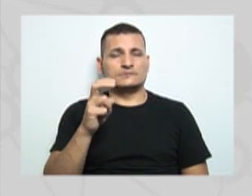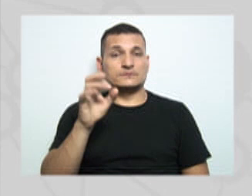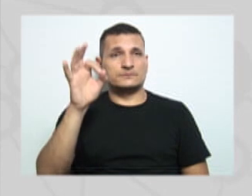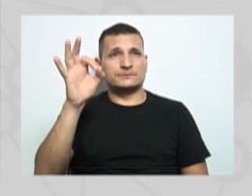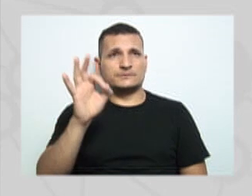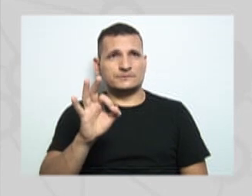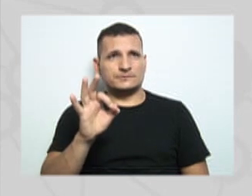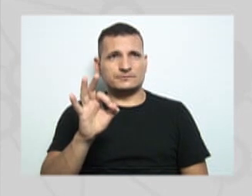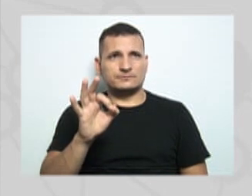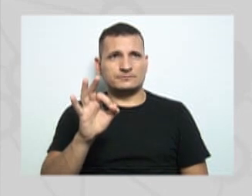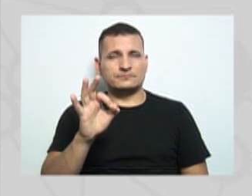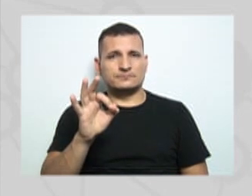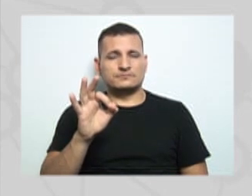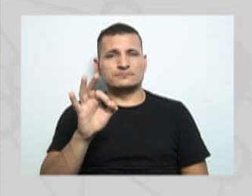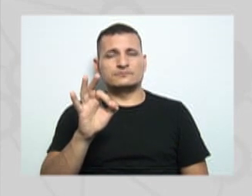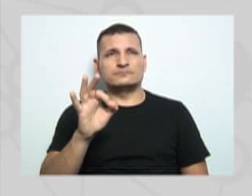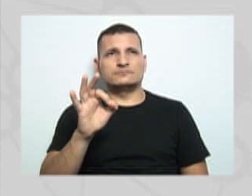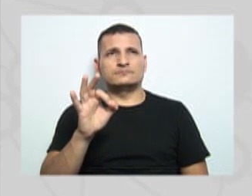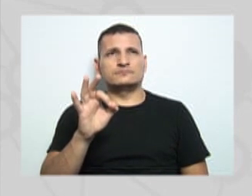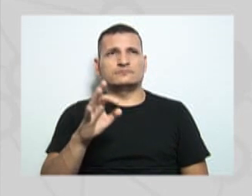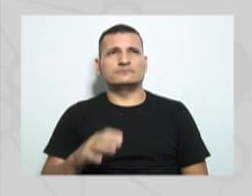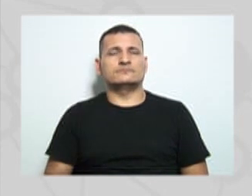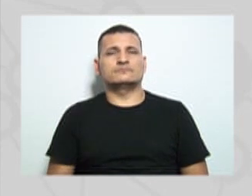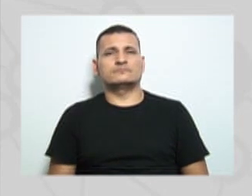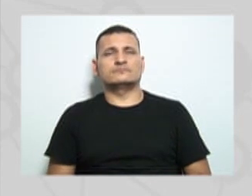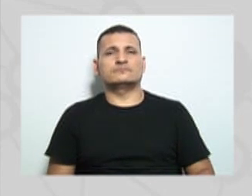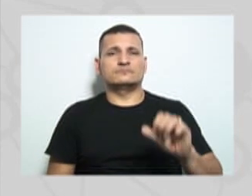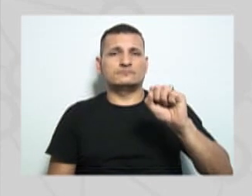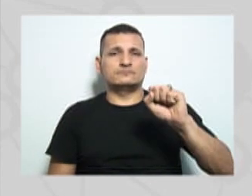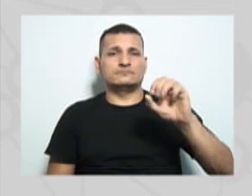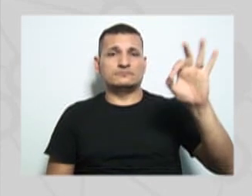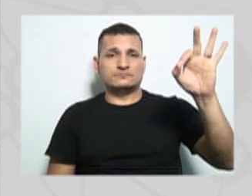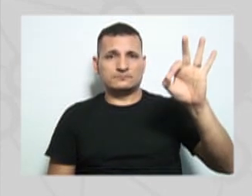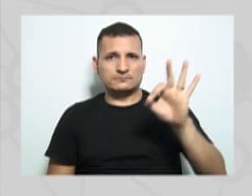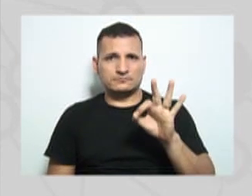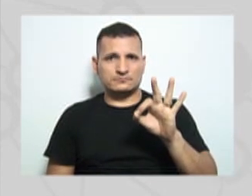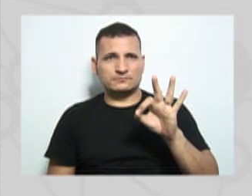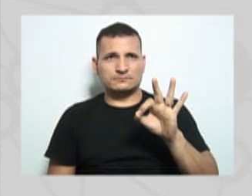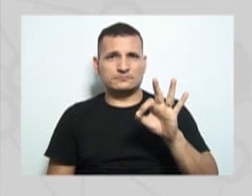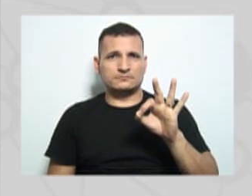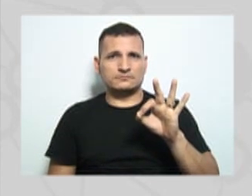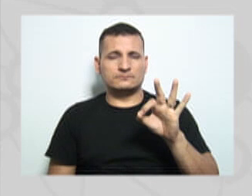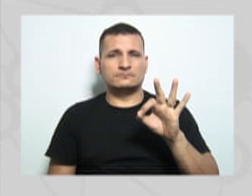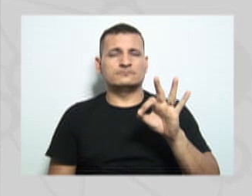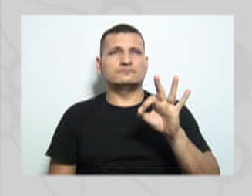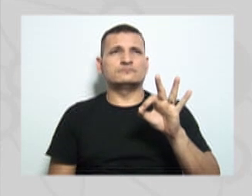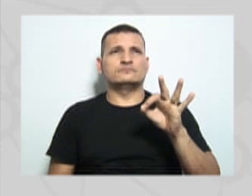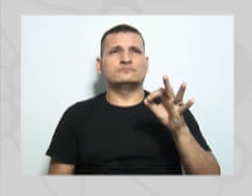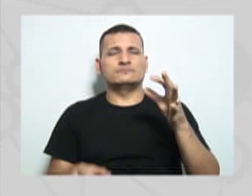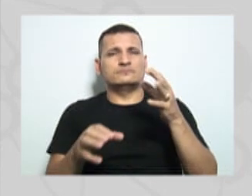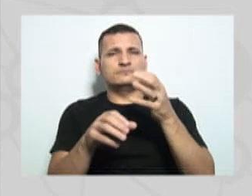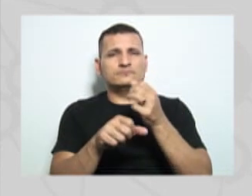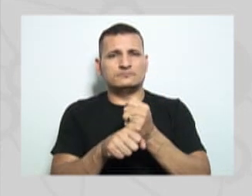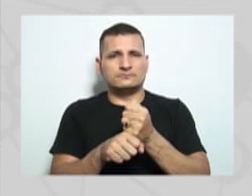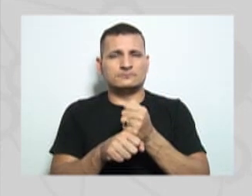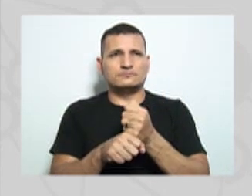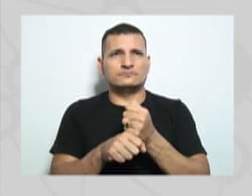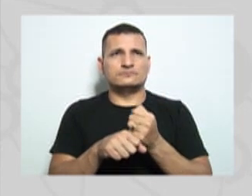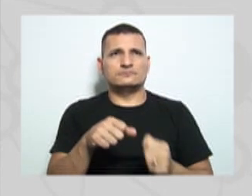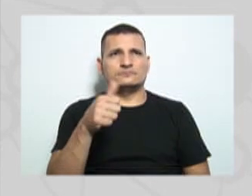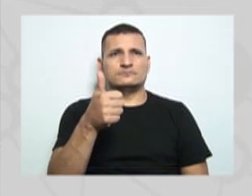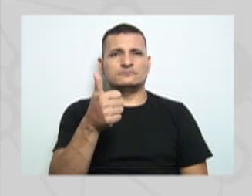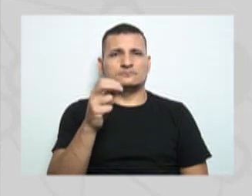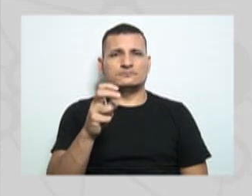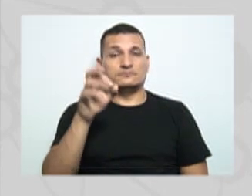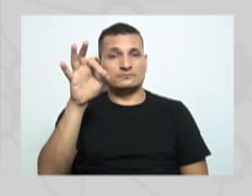cima. Então, eu pego o valor que eu tive de 8% e vou calcular por 15%, que é para ter o valor que